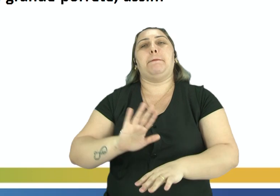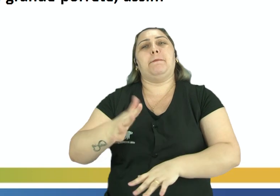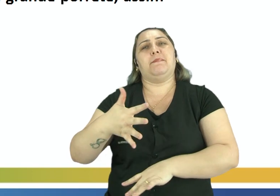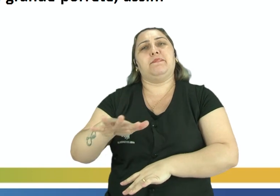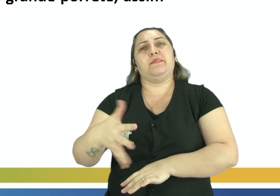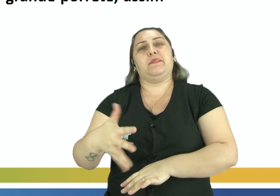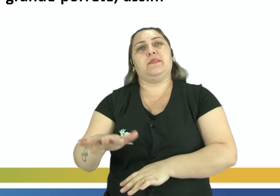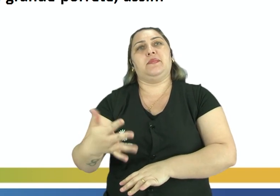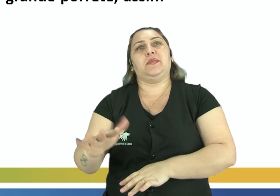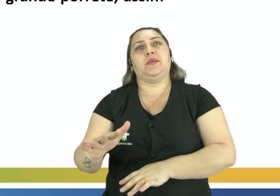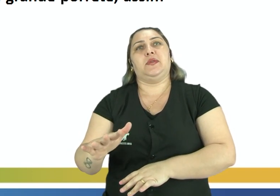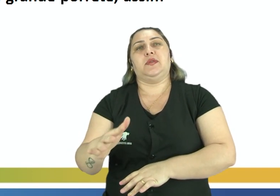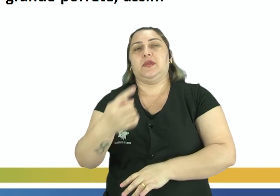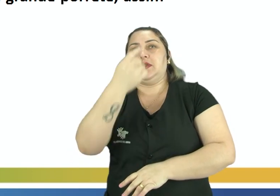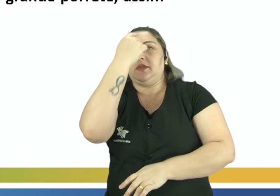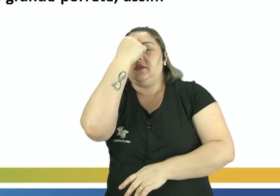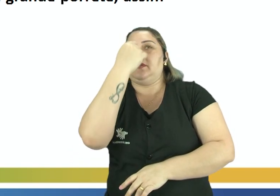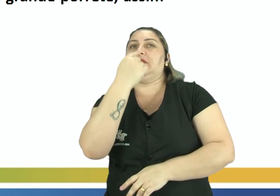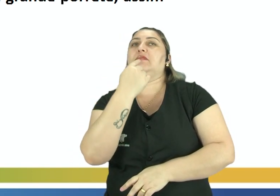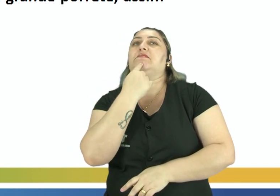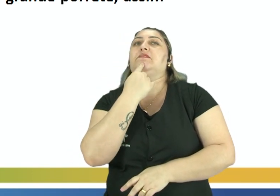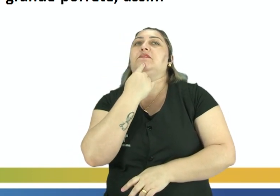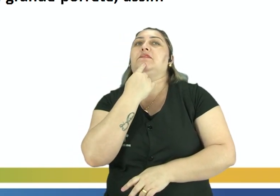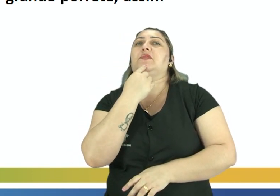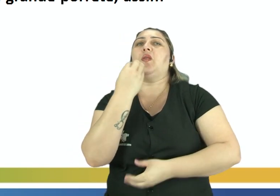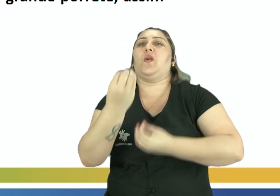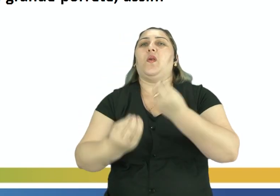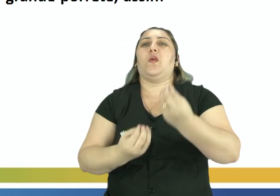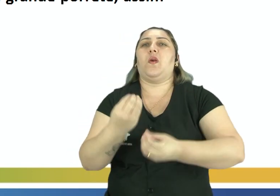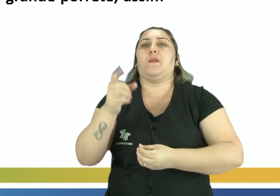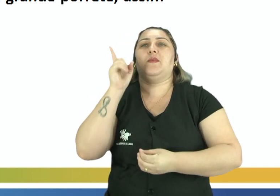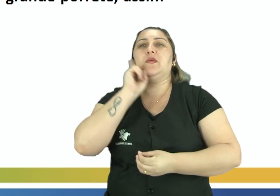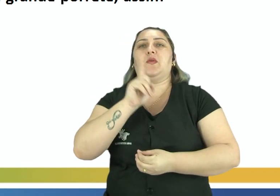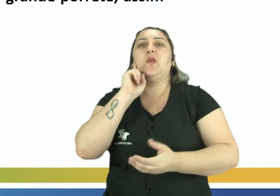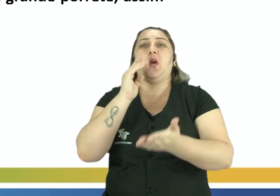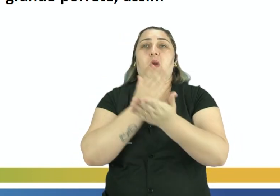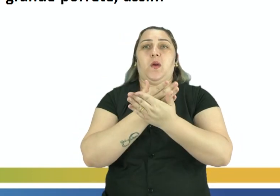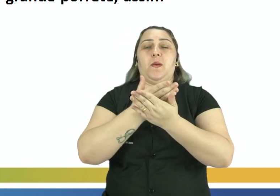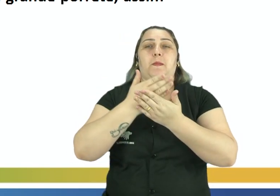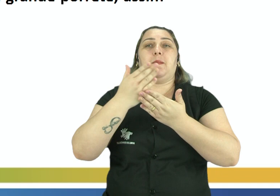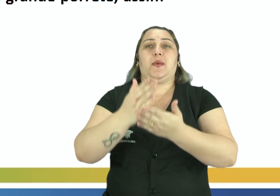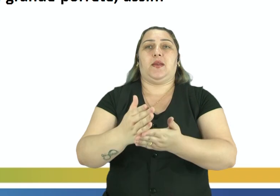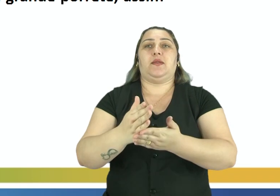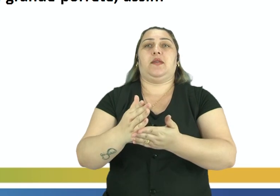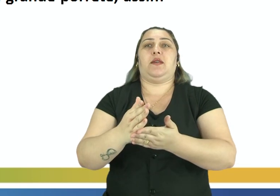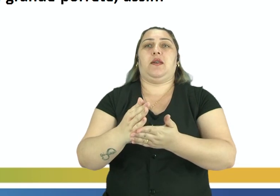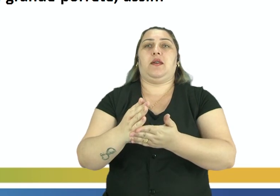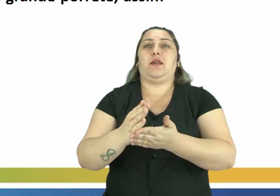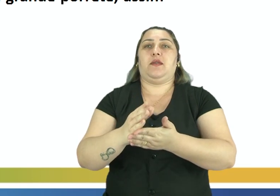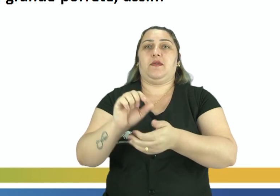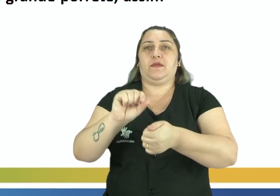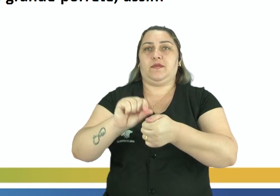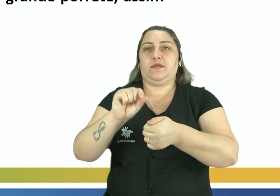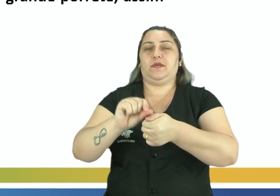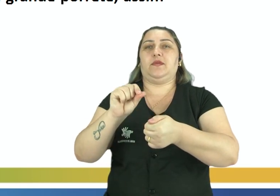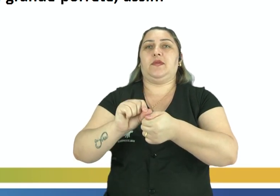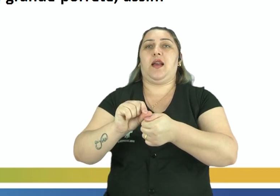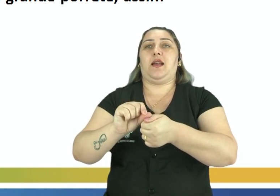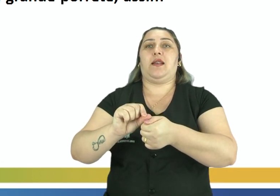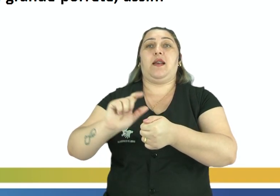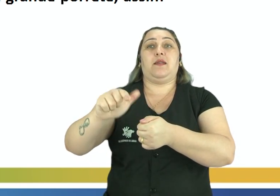menos a figura de como os Estados Unidos começariam a agir em relação aos